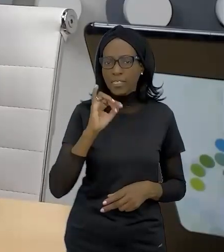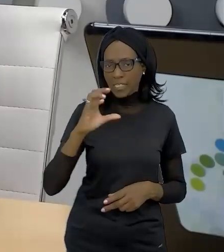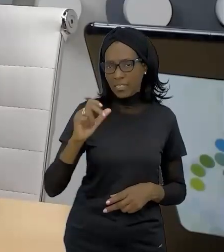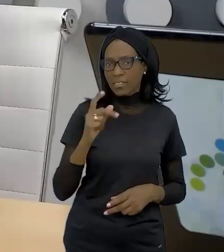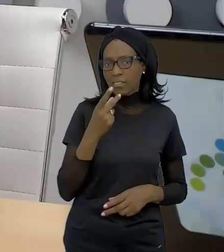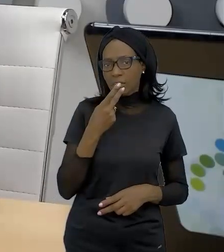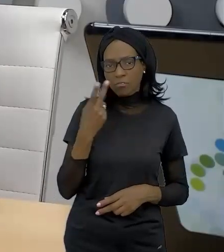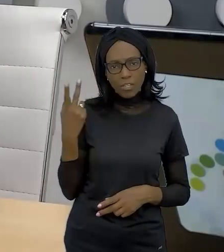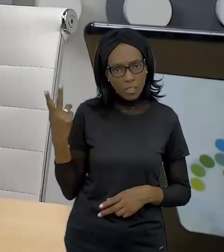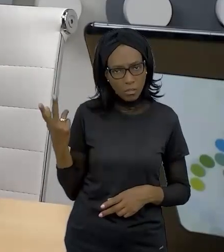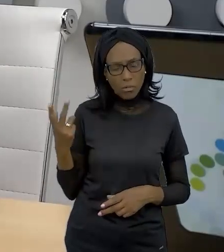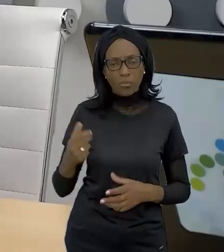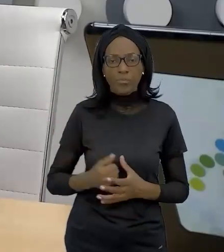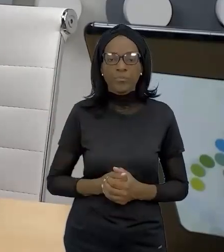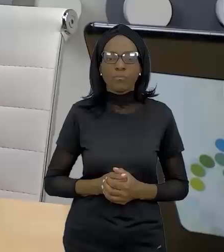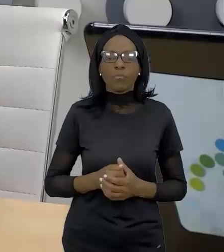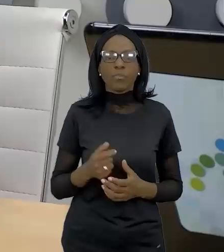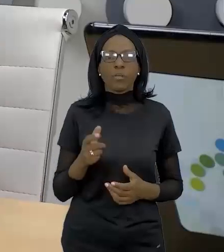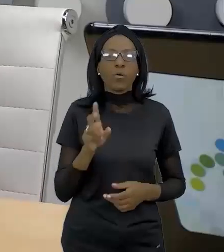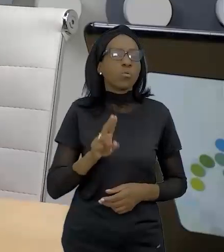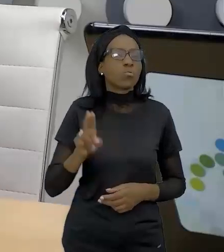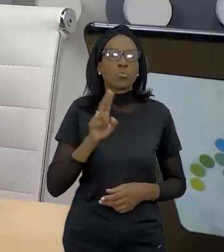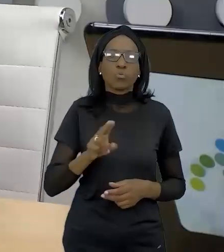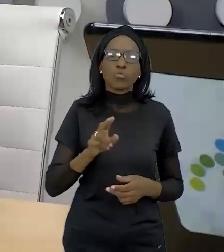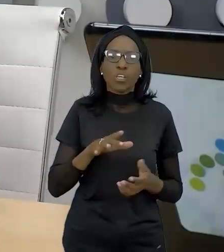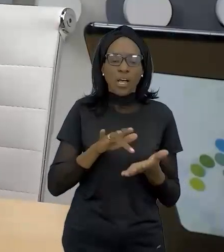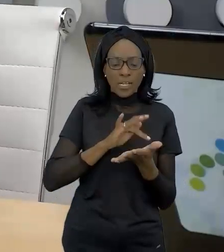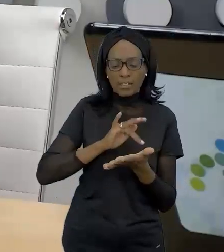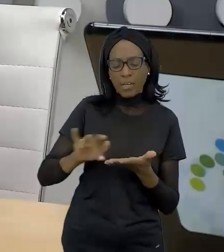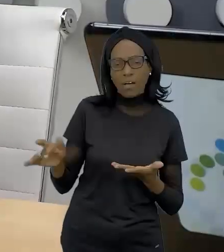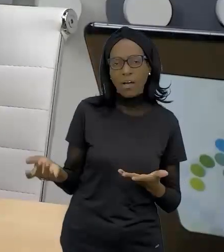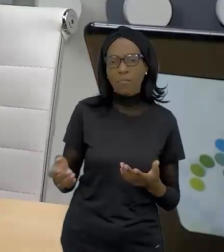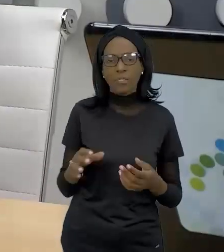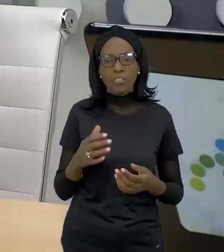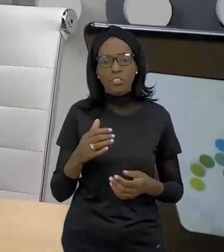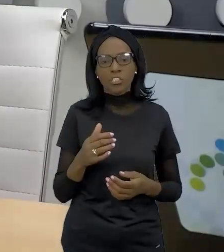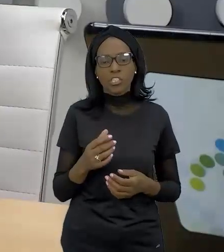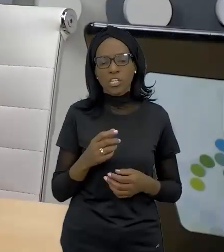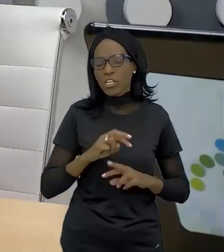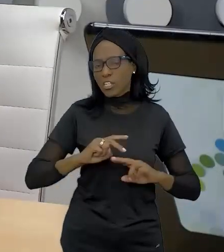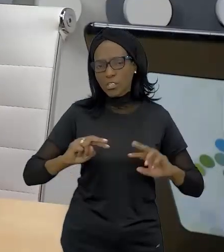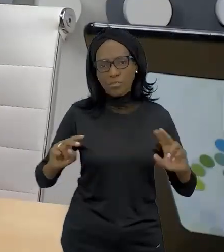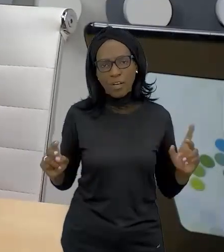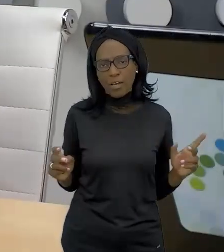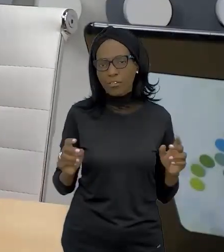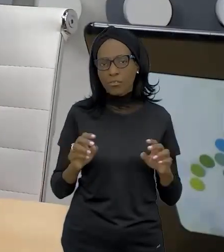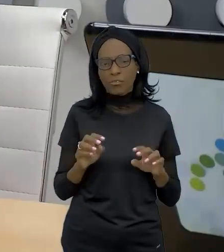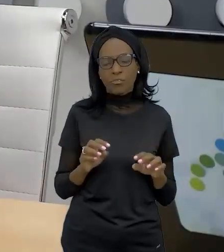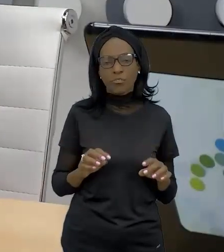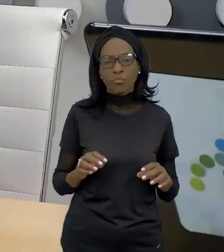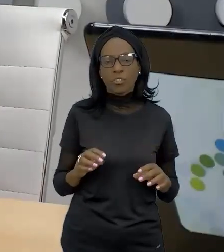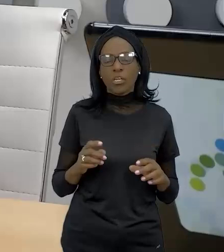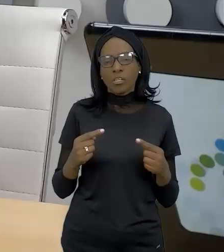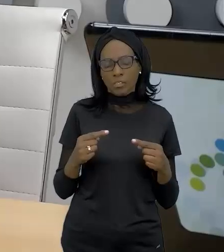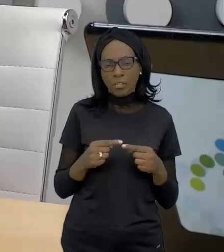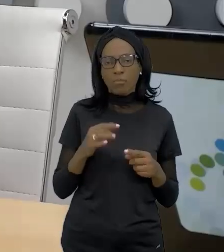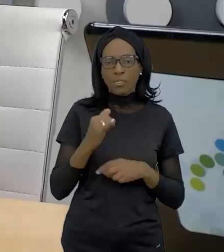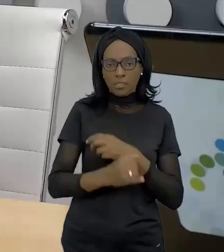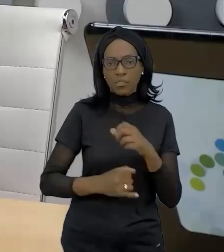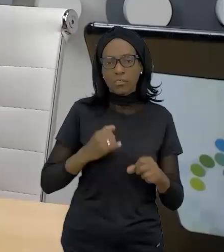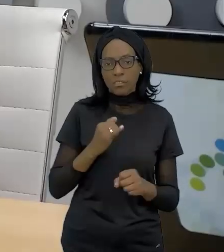estudantes usarem o smartphone, os tablets, né? Entre outros, com acesso à internet para